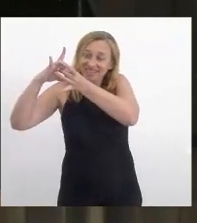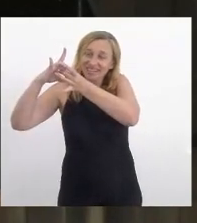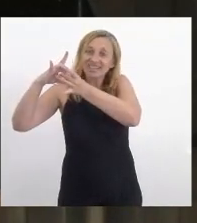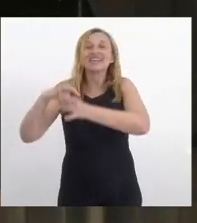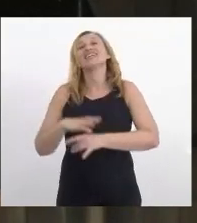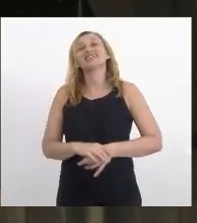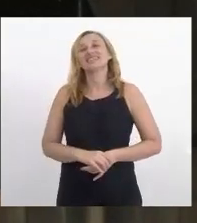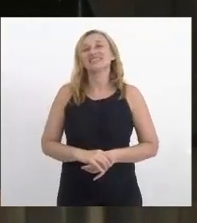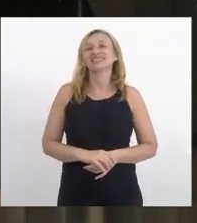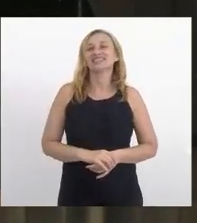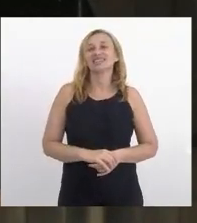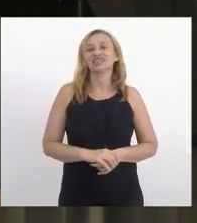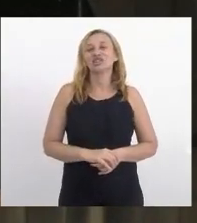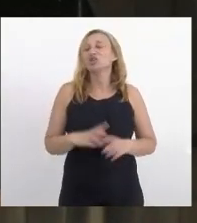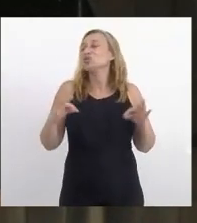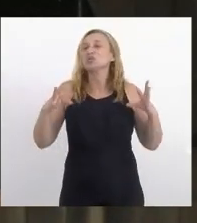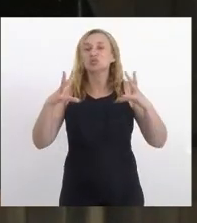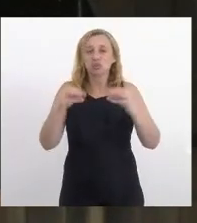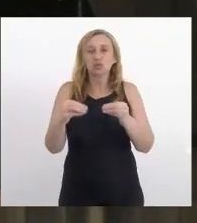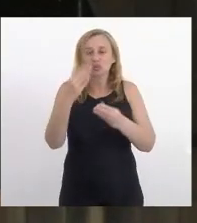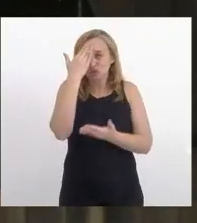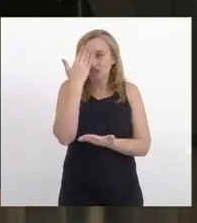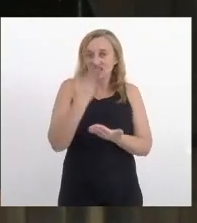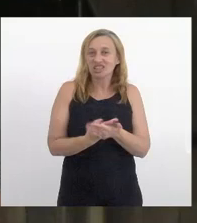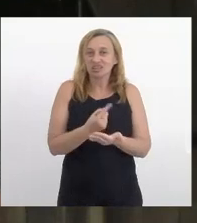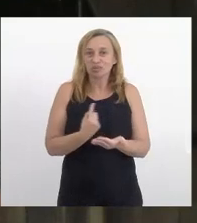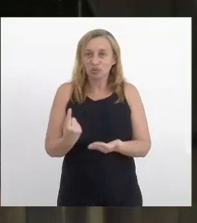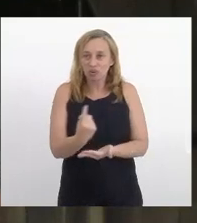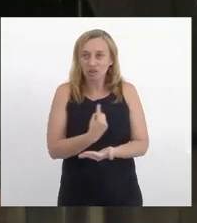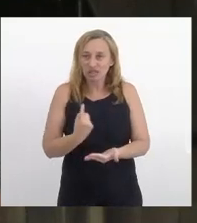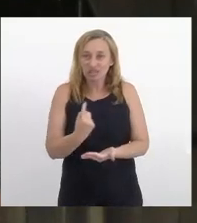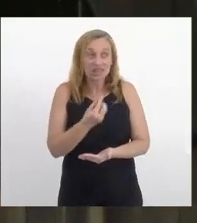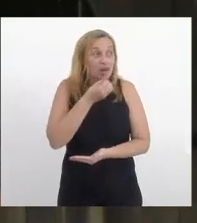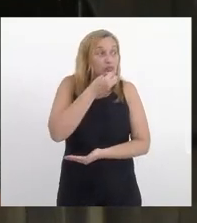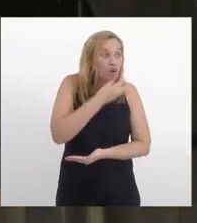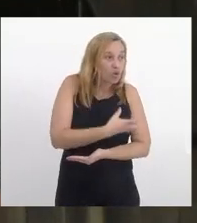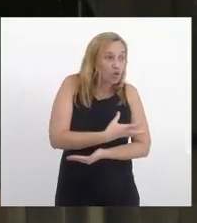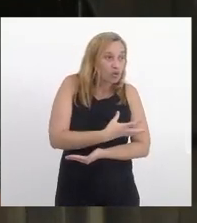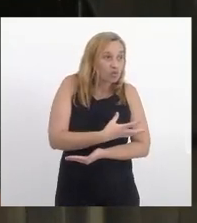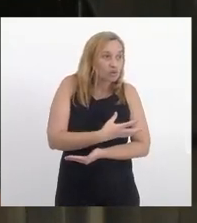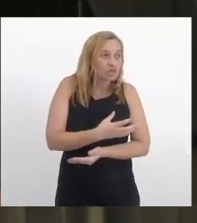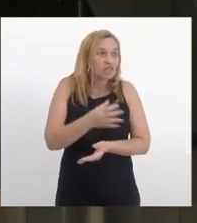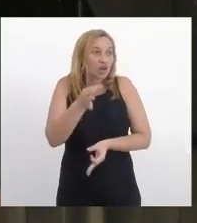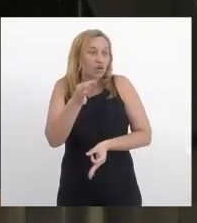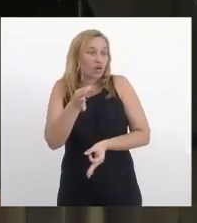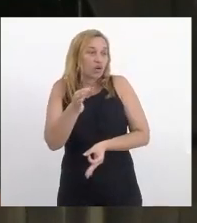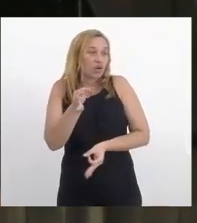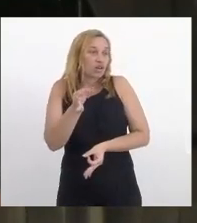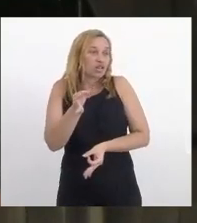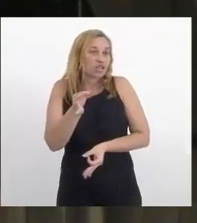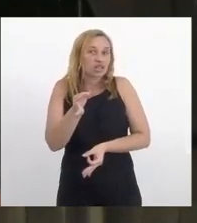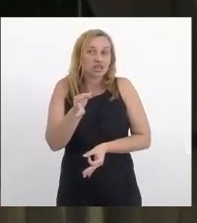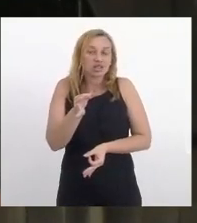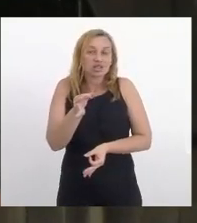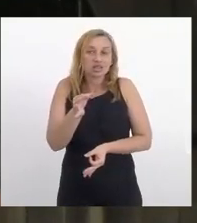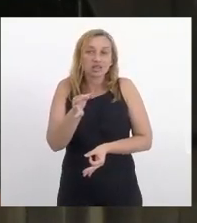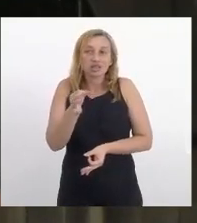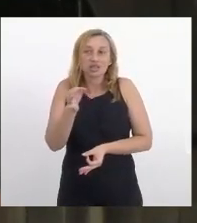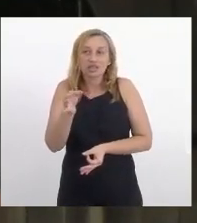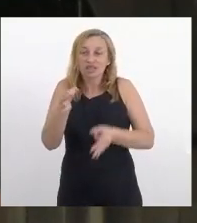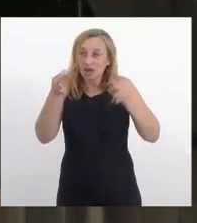se tudo aquilo que acreditamos do que é bom, honesto, nos leva